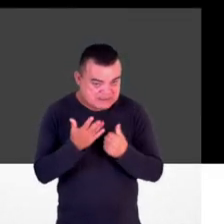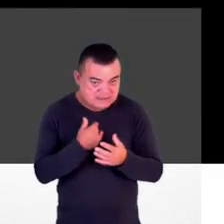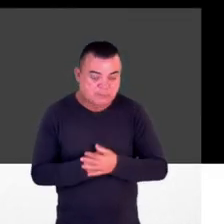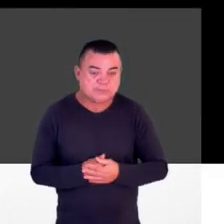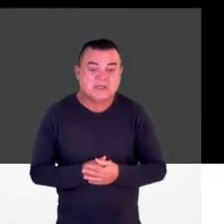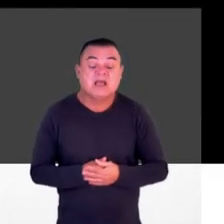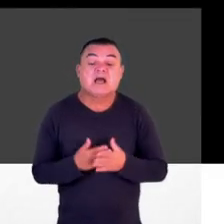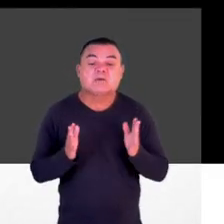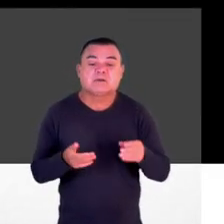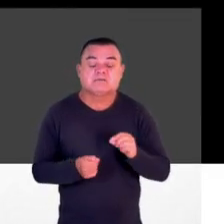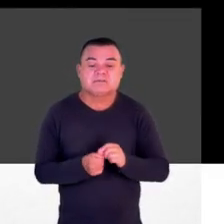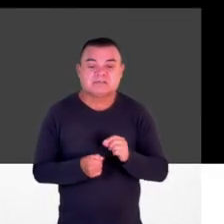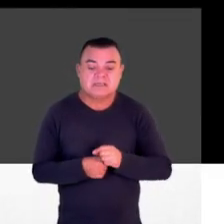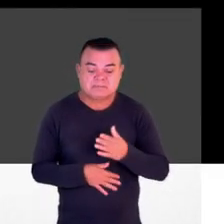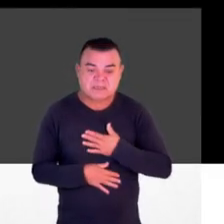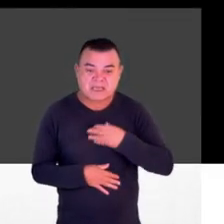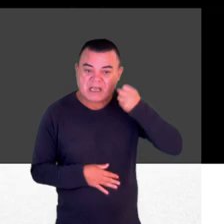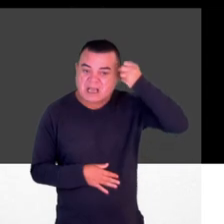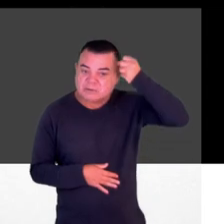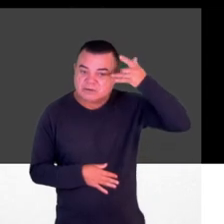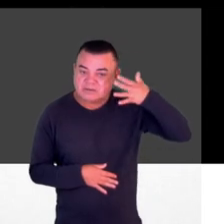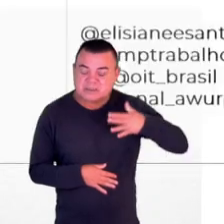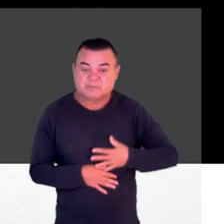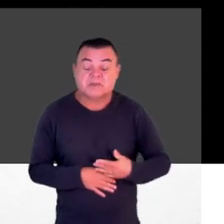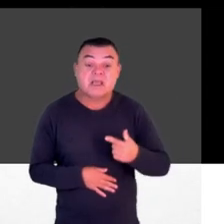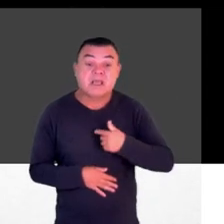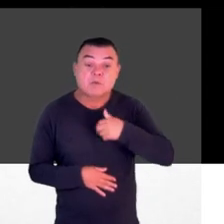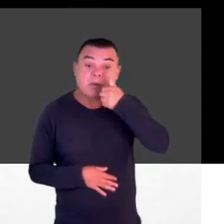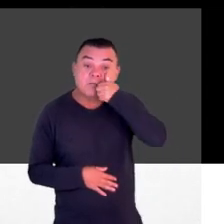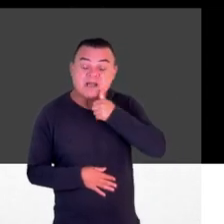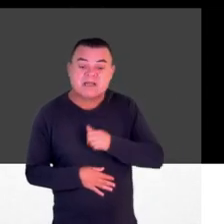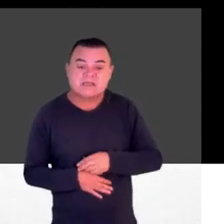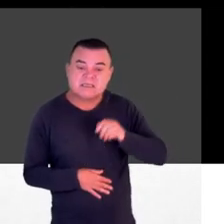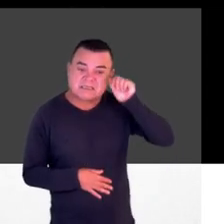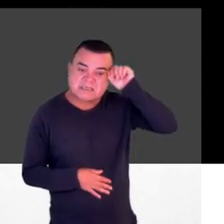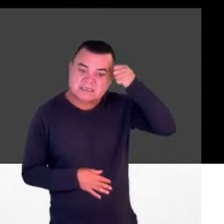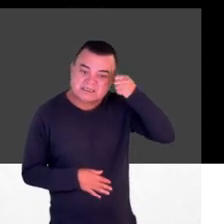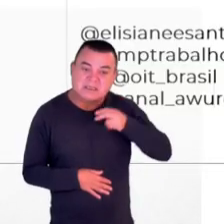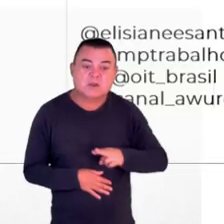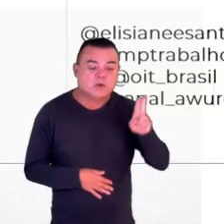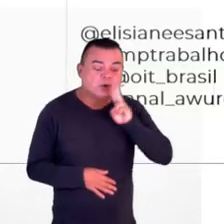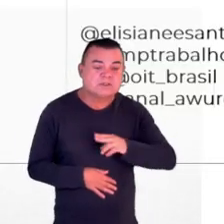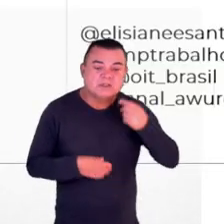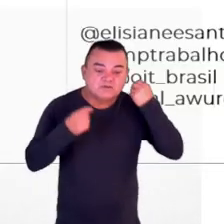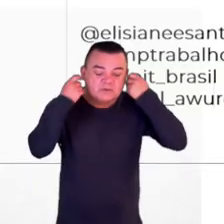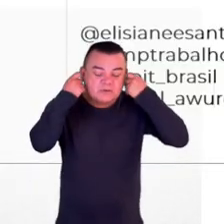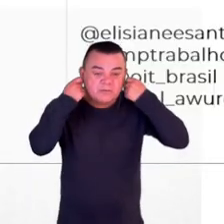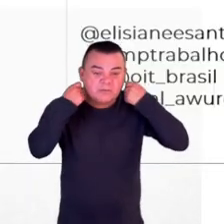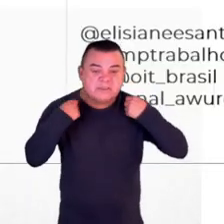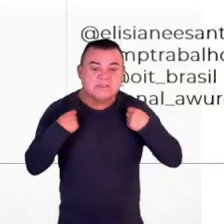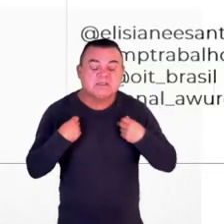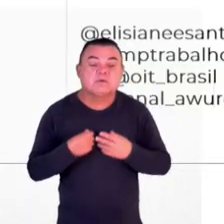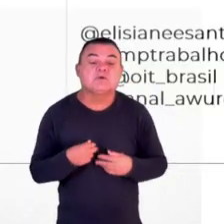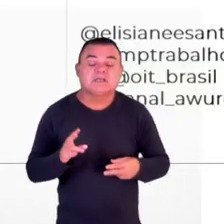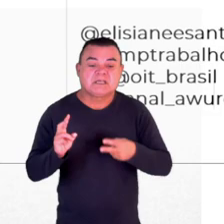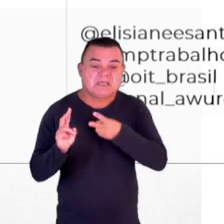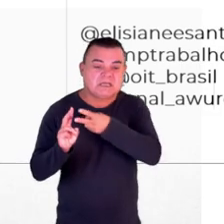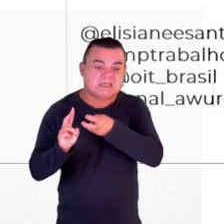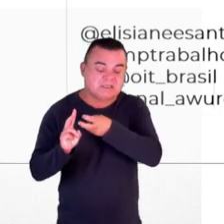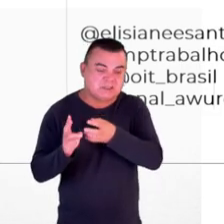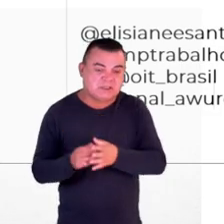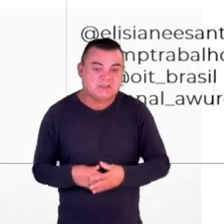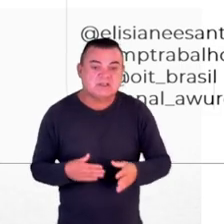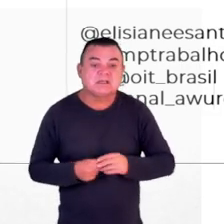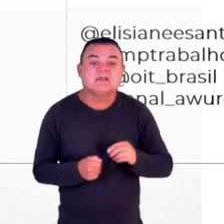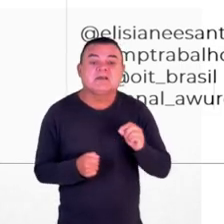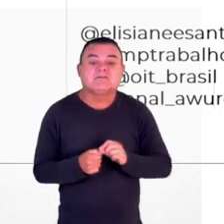audiodescrição também eh eu sou uma mulher negra estou usando uns brincos colar indígena de